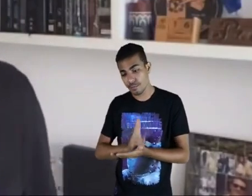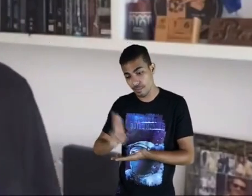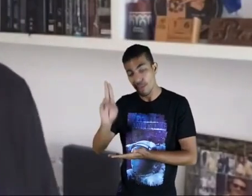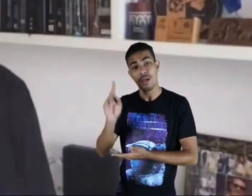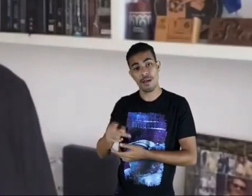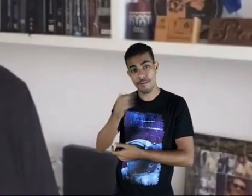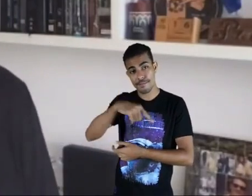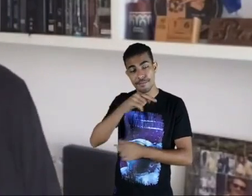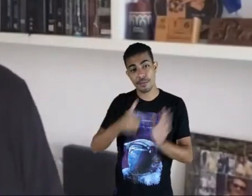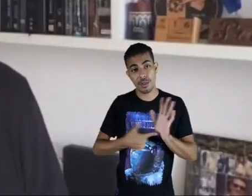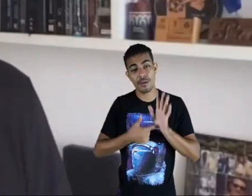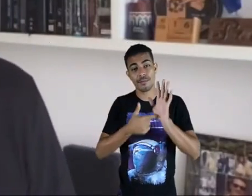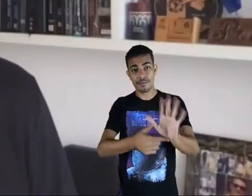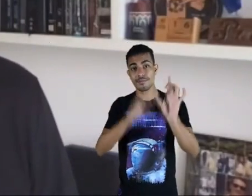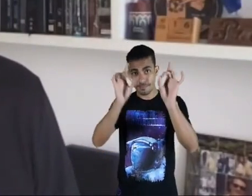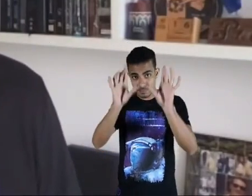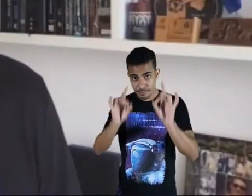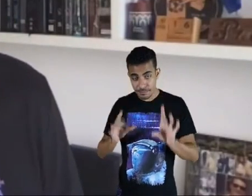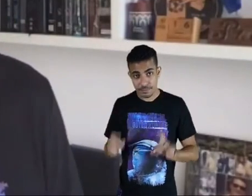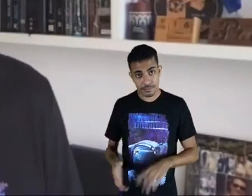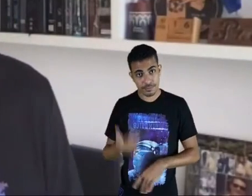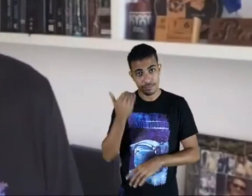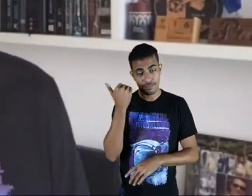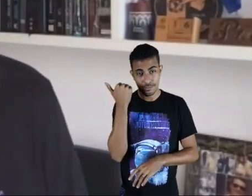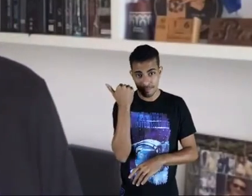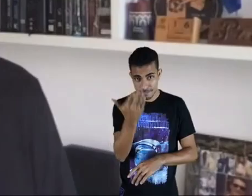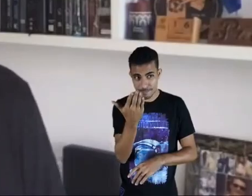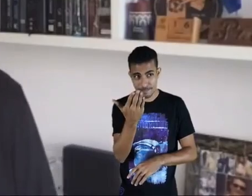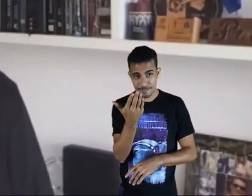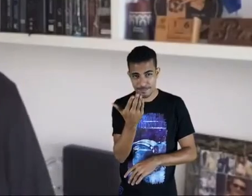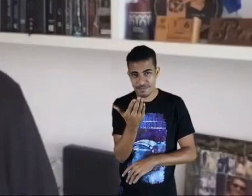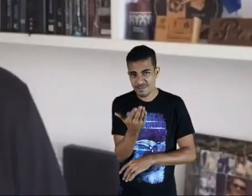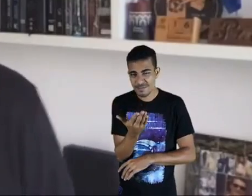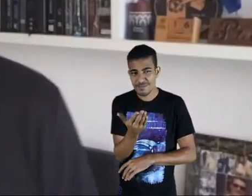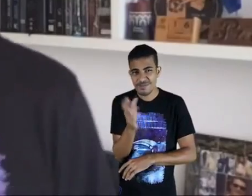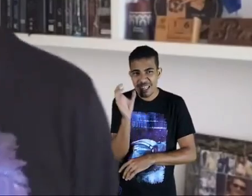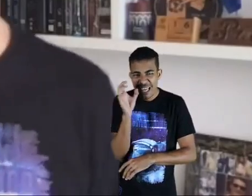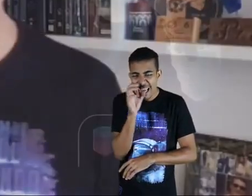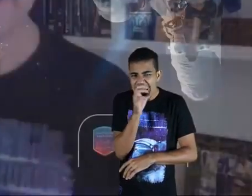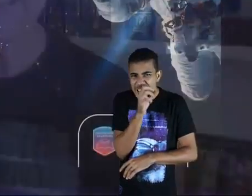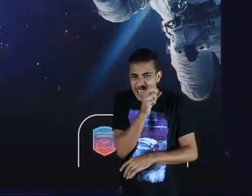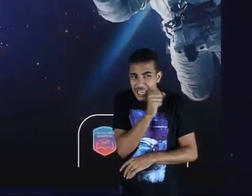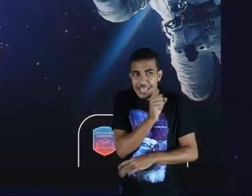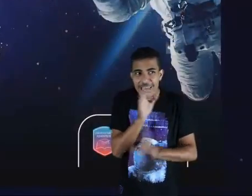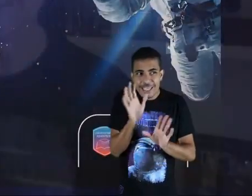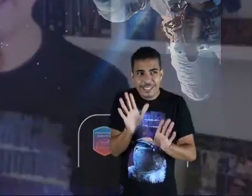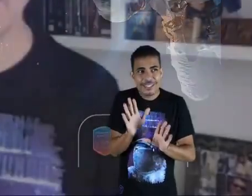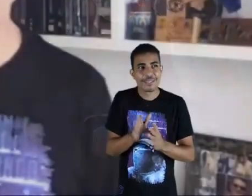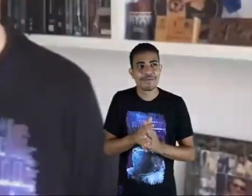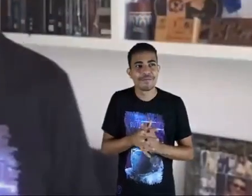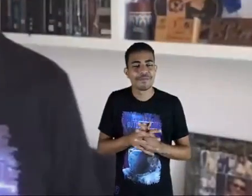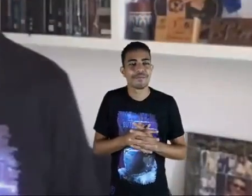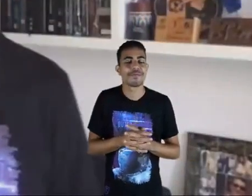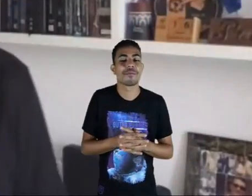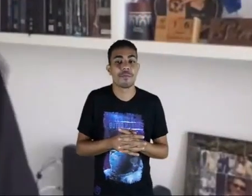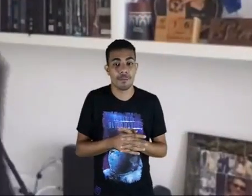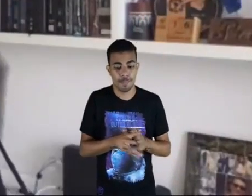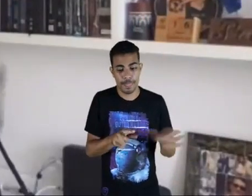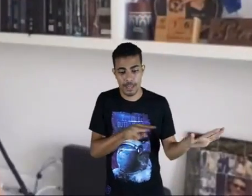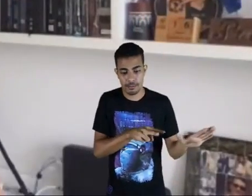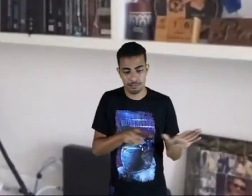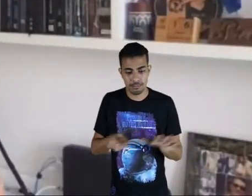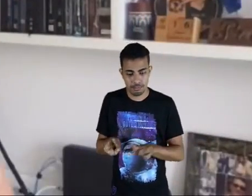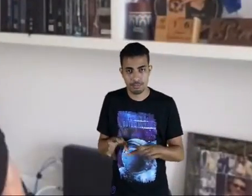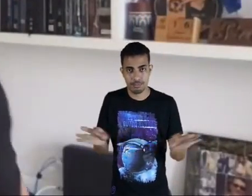para vocês algo especial agora, bem quentinho. Na semana que terminou agora, ou que